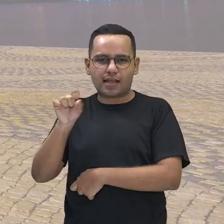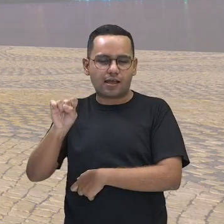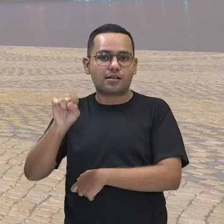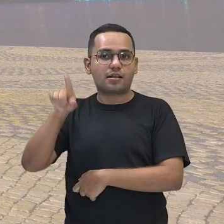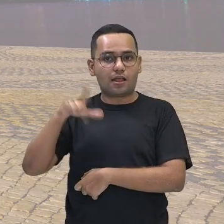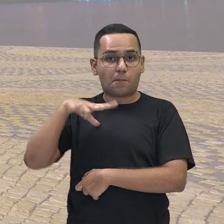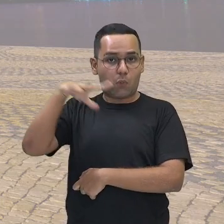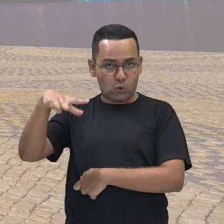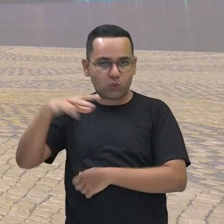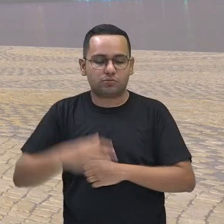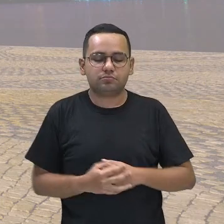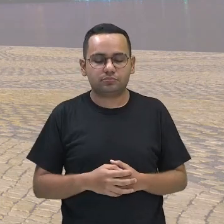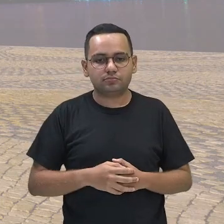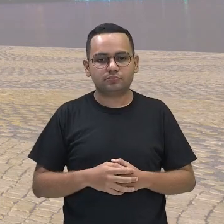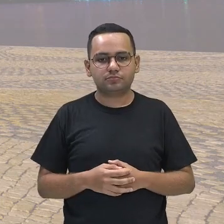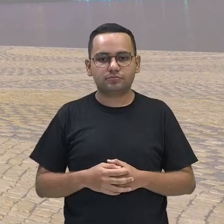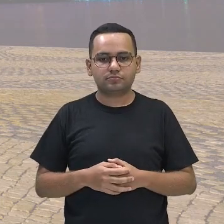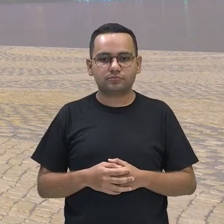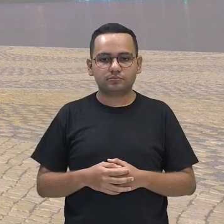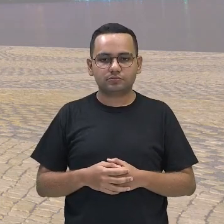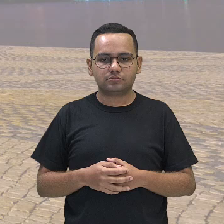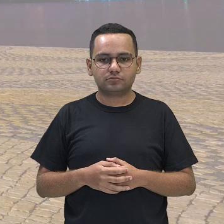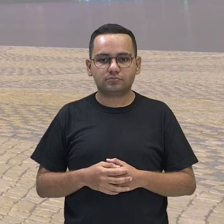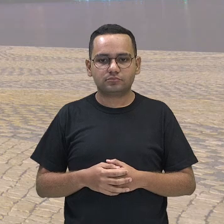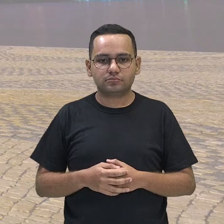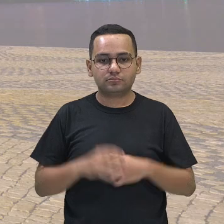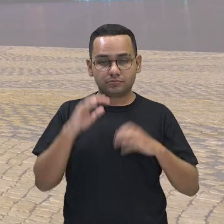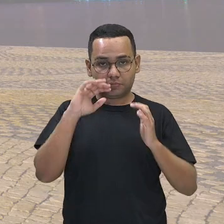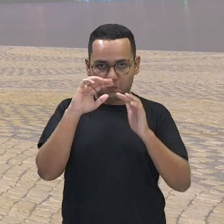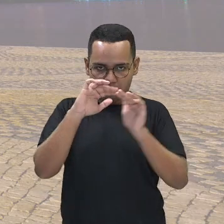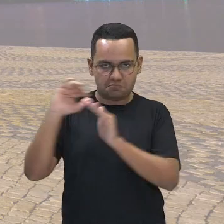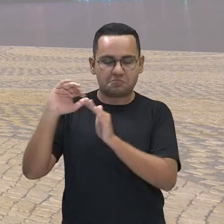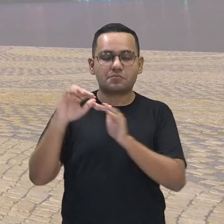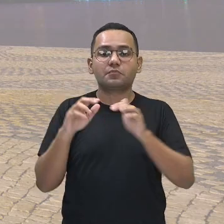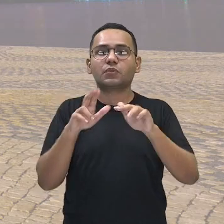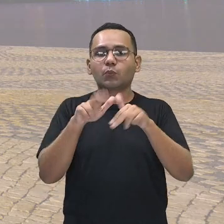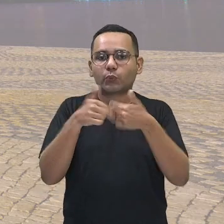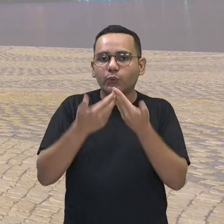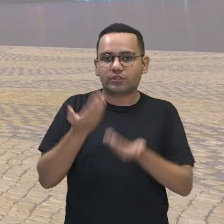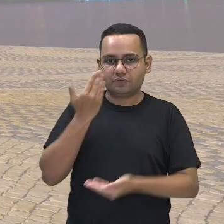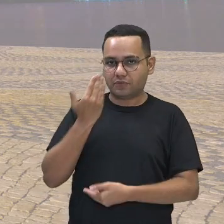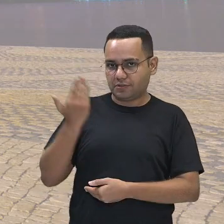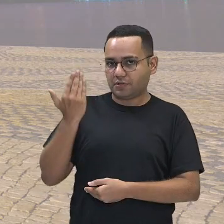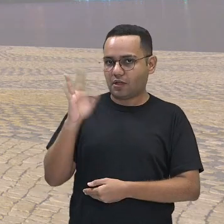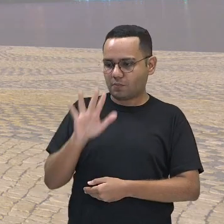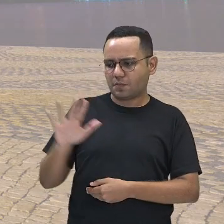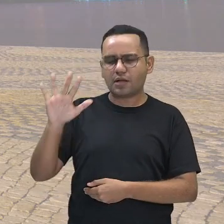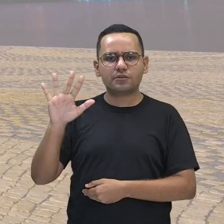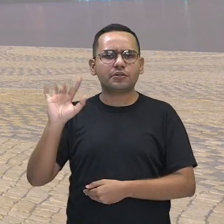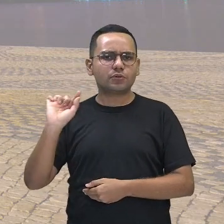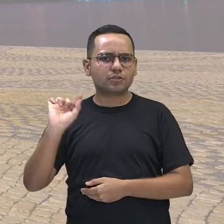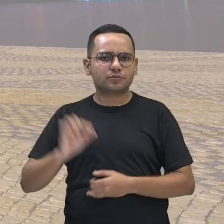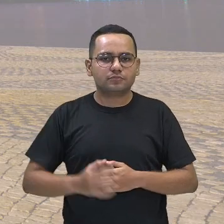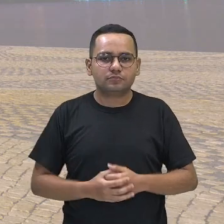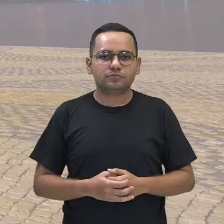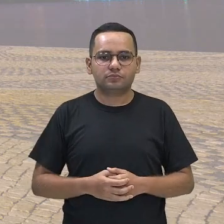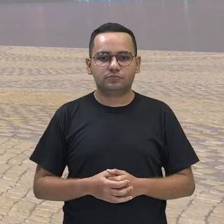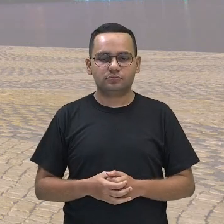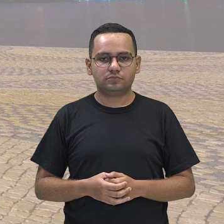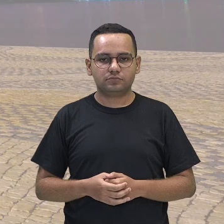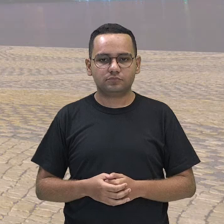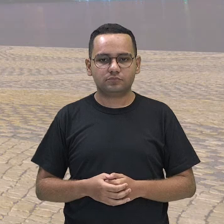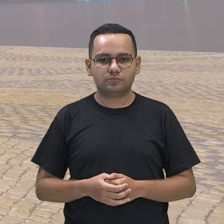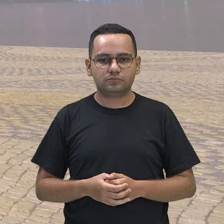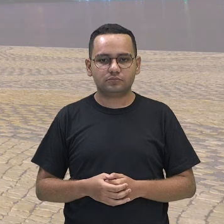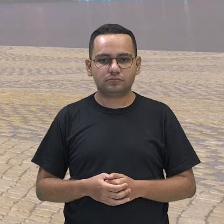Portugal. E esse monumento em que nós estamos aqui observando, que está aqui atrás de mim, ele mostra justamente